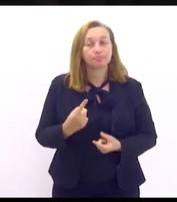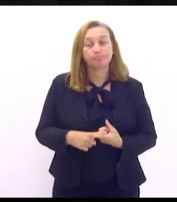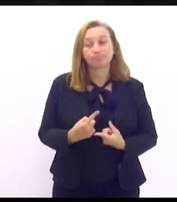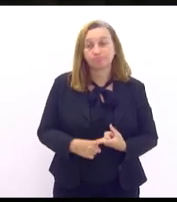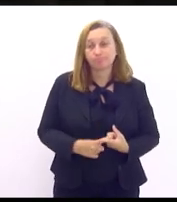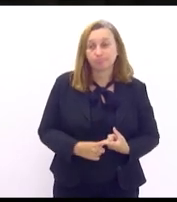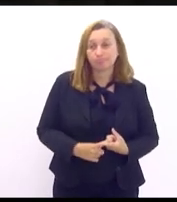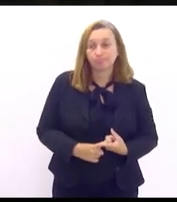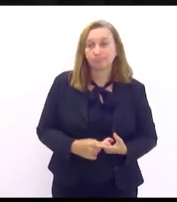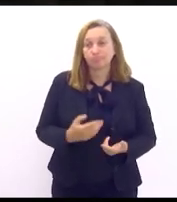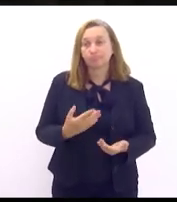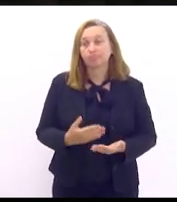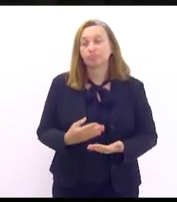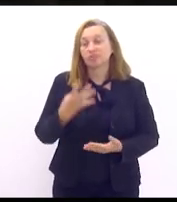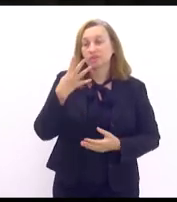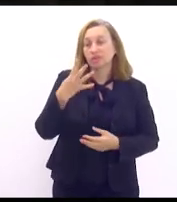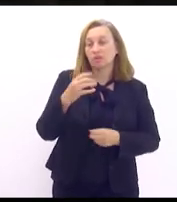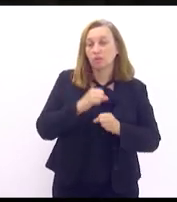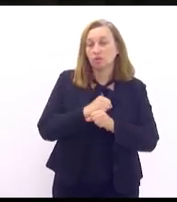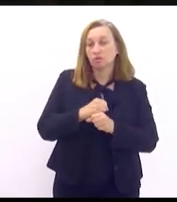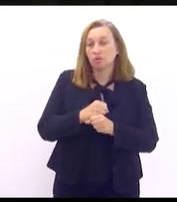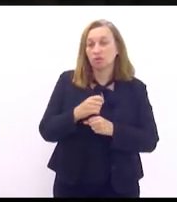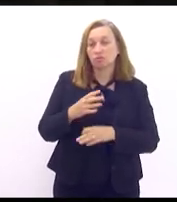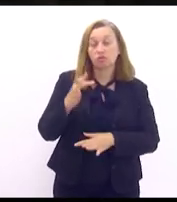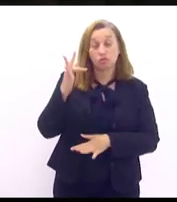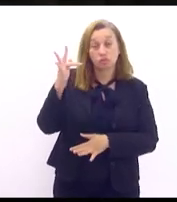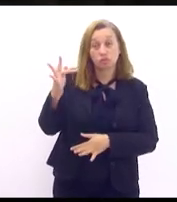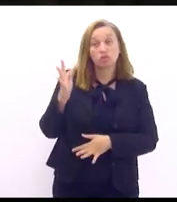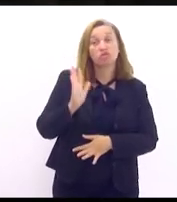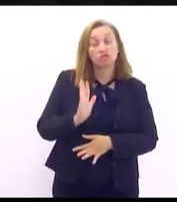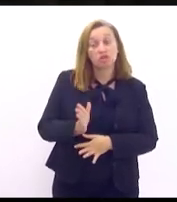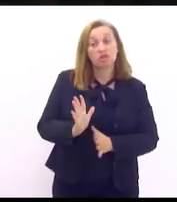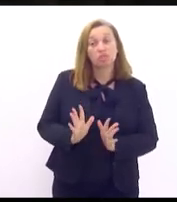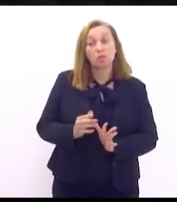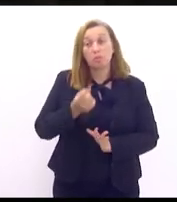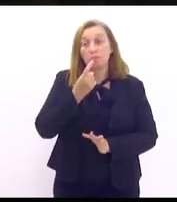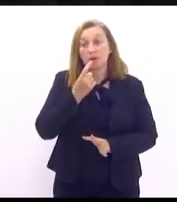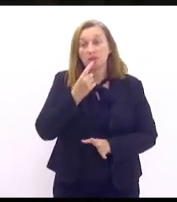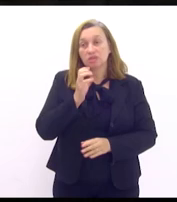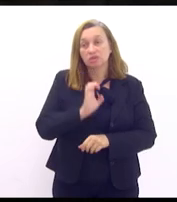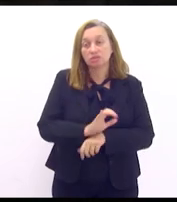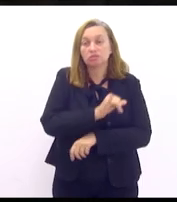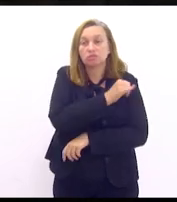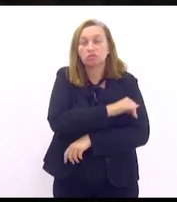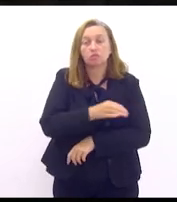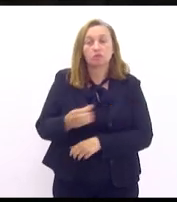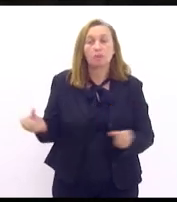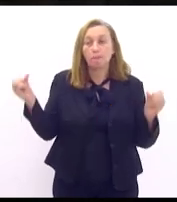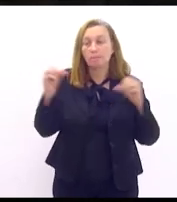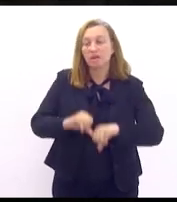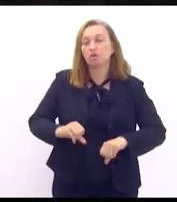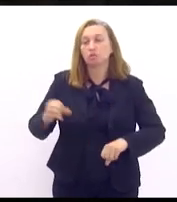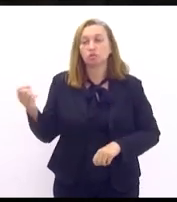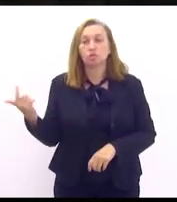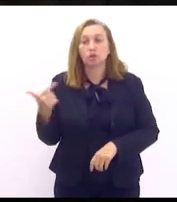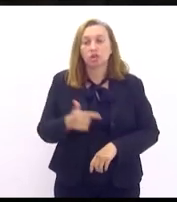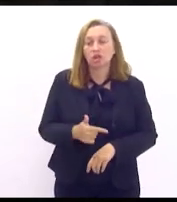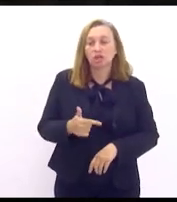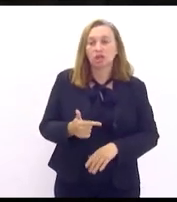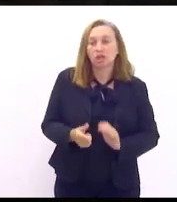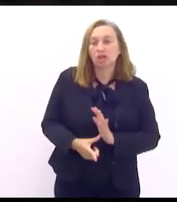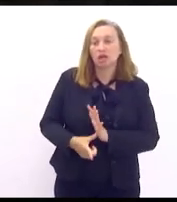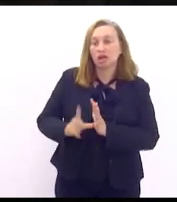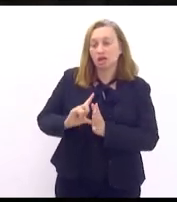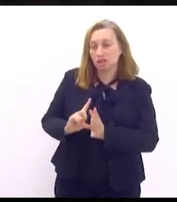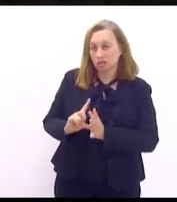gente vai terminar os próximos 4 anos, já estamos a caminho disso, com o Estado do Rio de Janeiro pior do que começou no